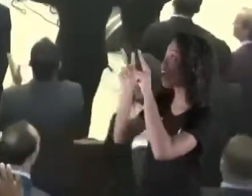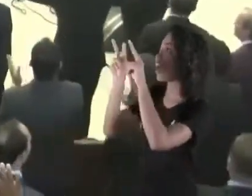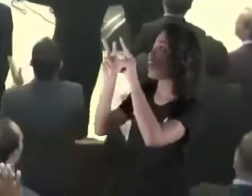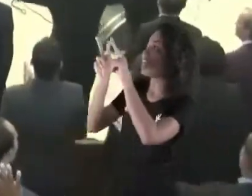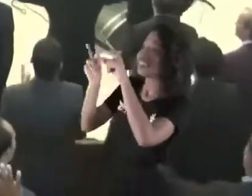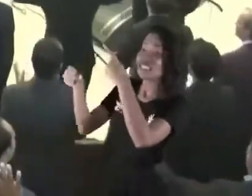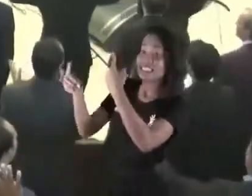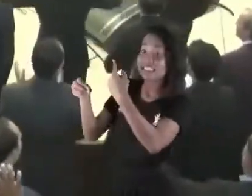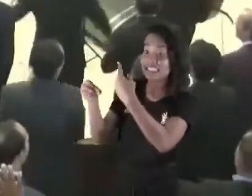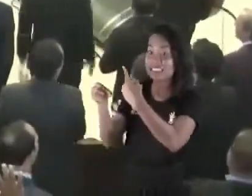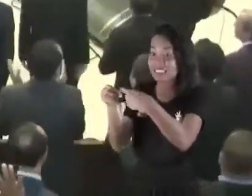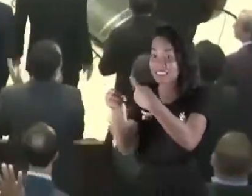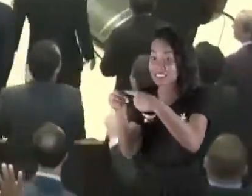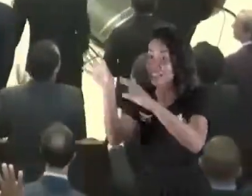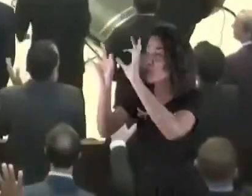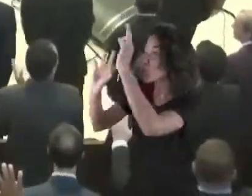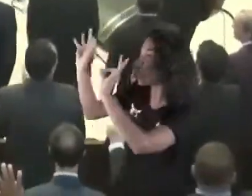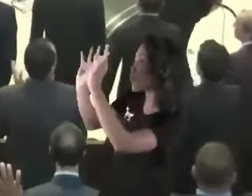perto.